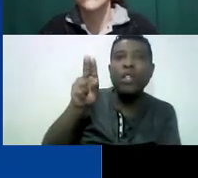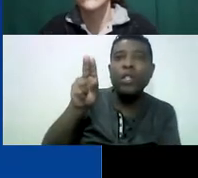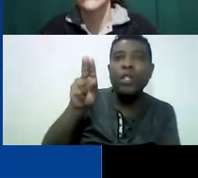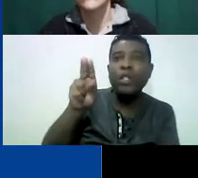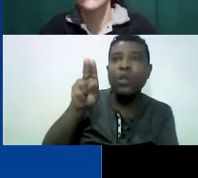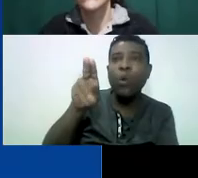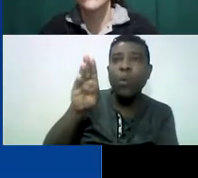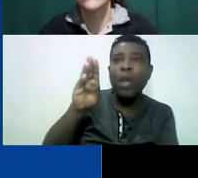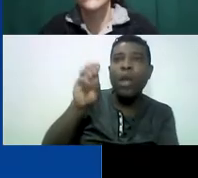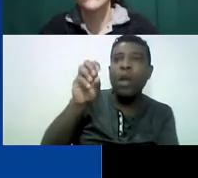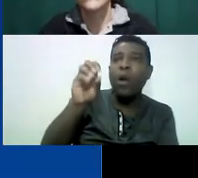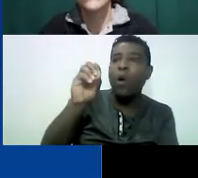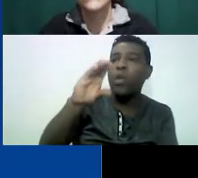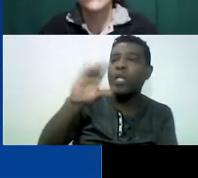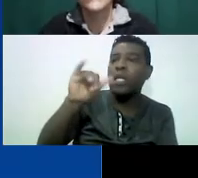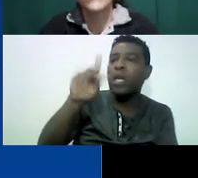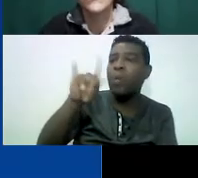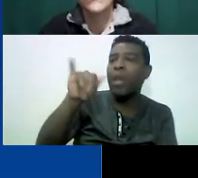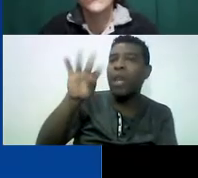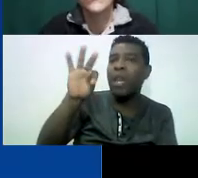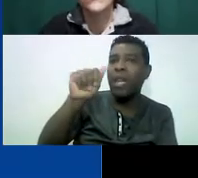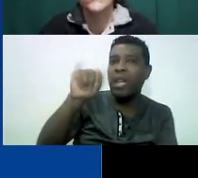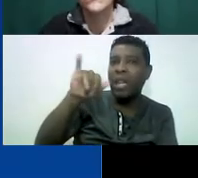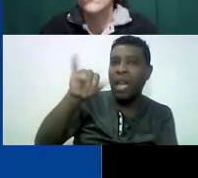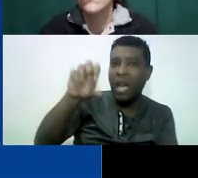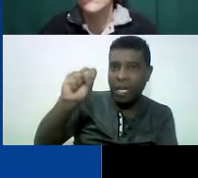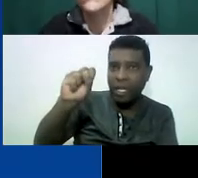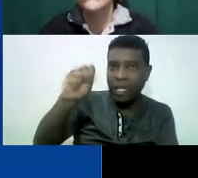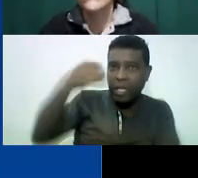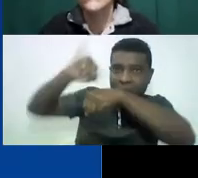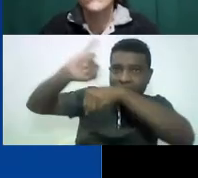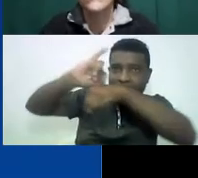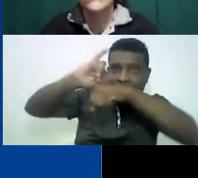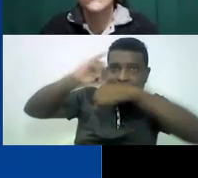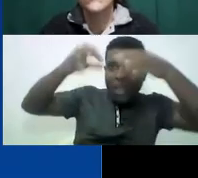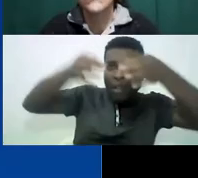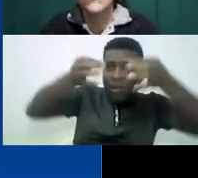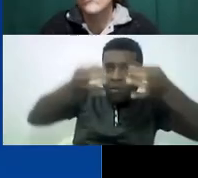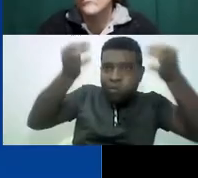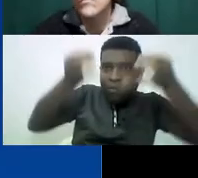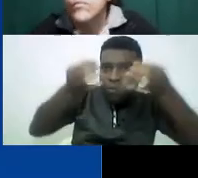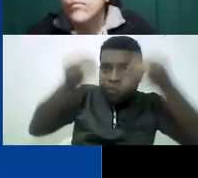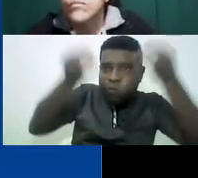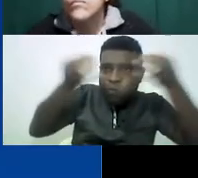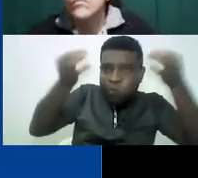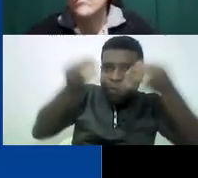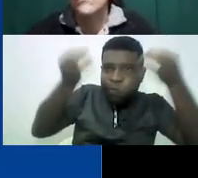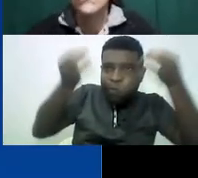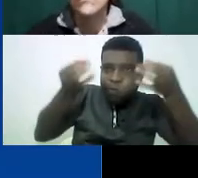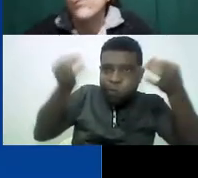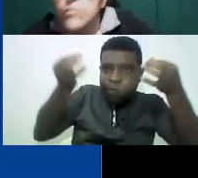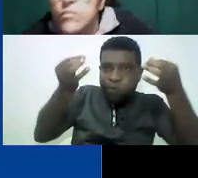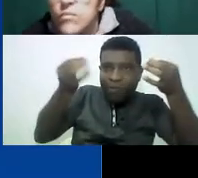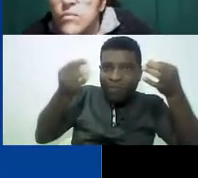cabeça, e aqui eu tenho os músculos, no caso, o semiespinhal da cabeça e os multífidos, que são